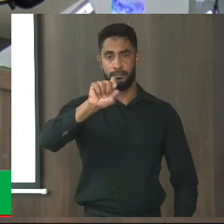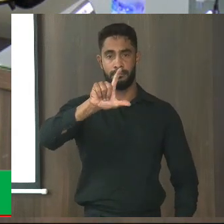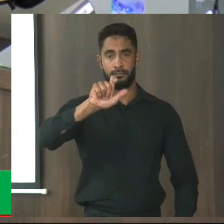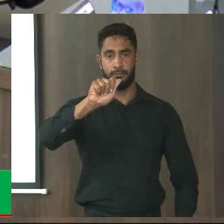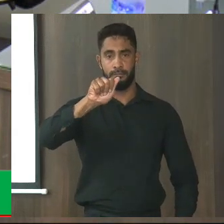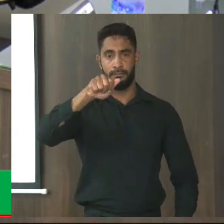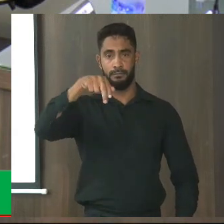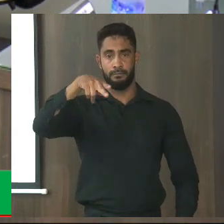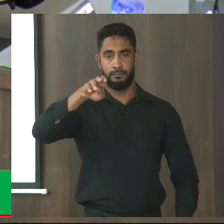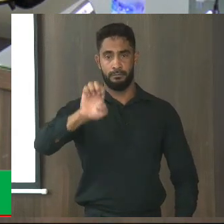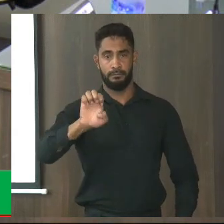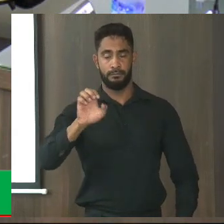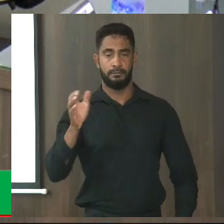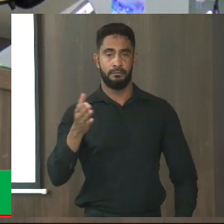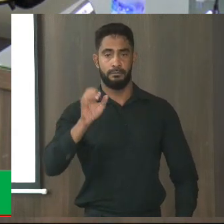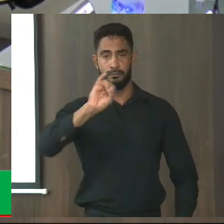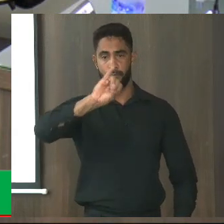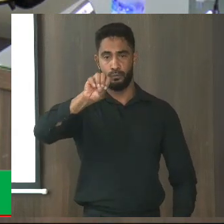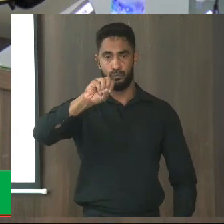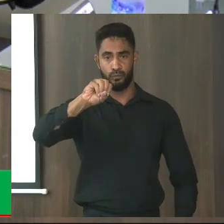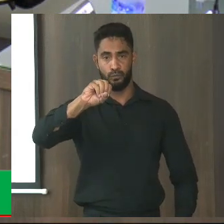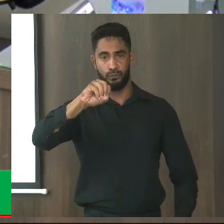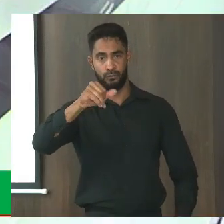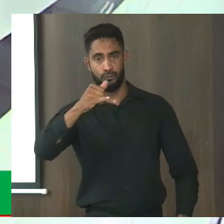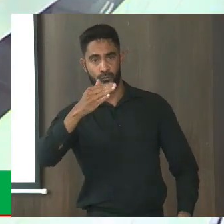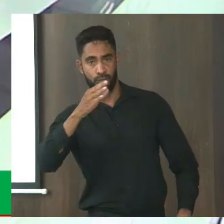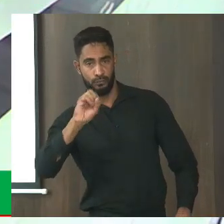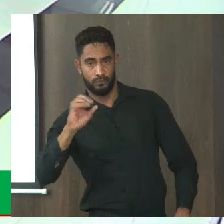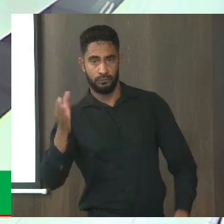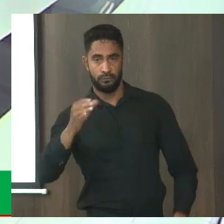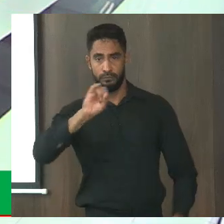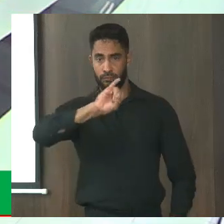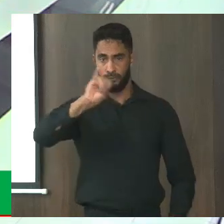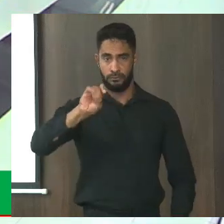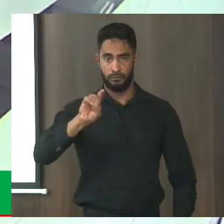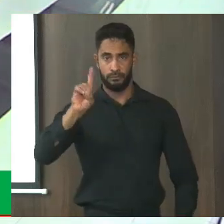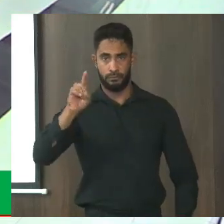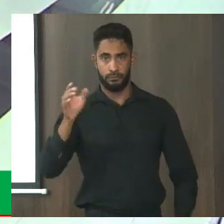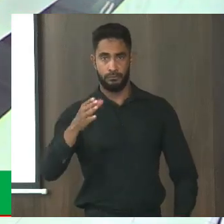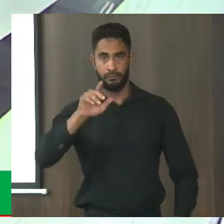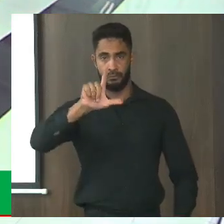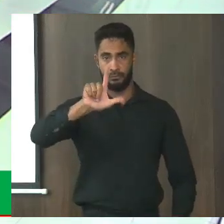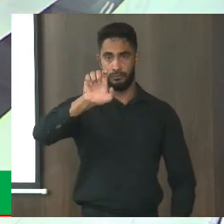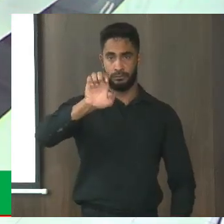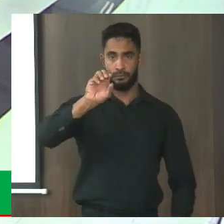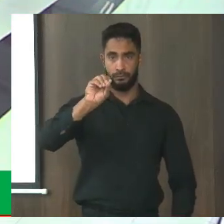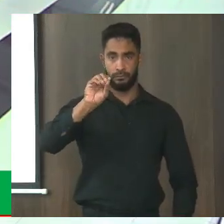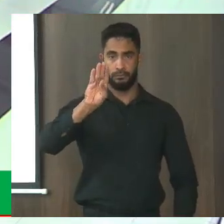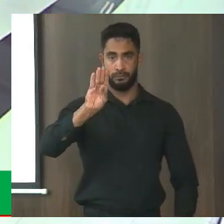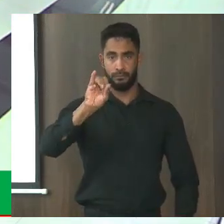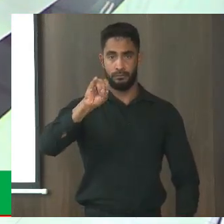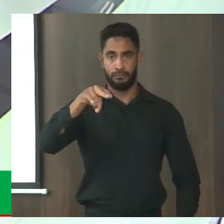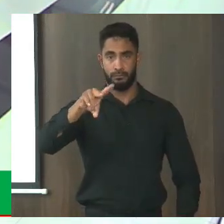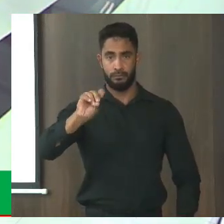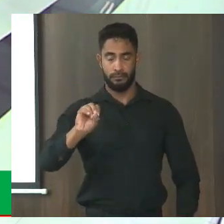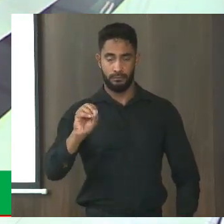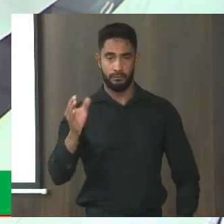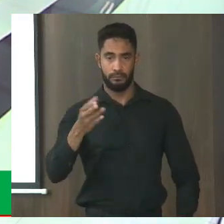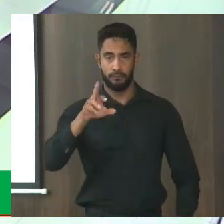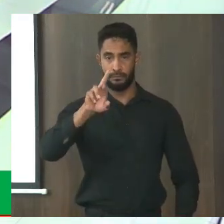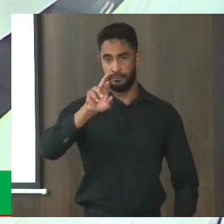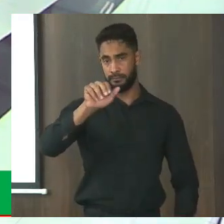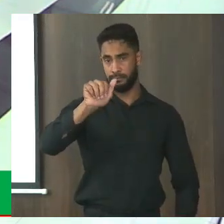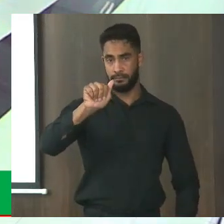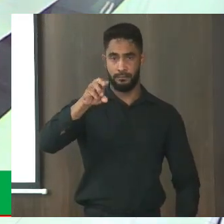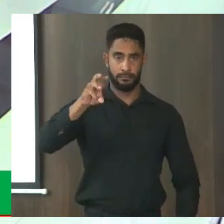da Silva Pedro, João Pereira da Silva, José Tarcísio Mendes, Leobino Antunes de Bem, Ramon Alexandre